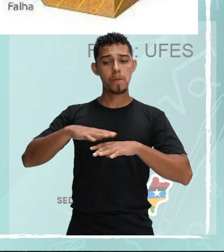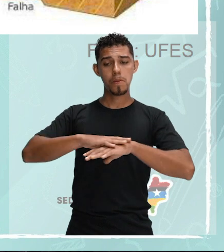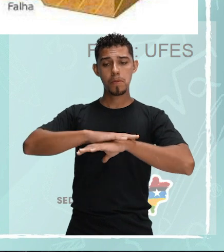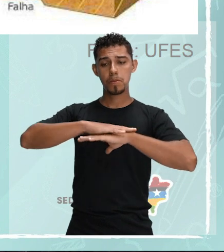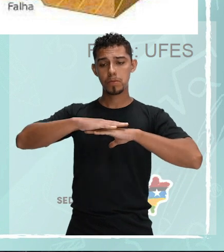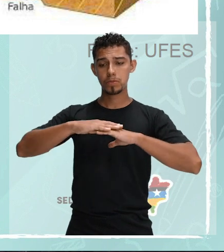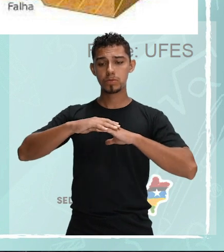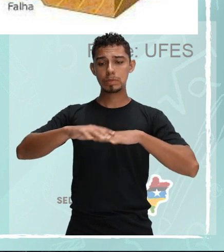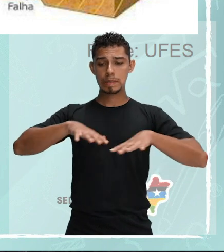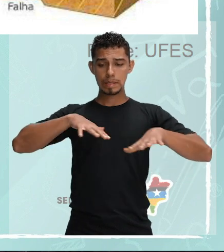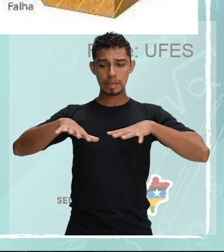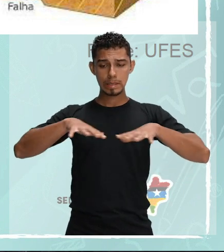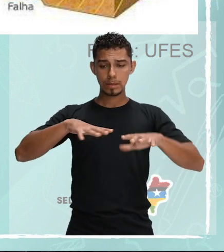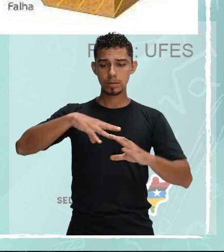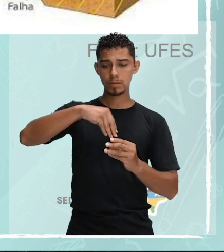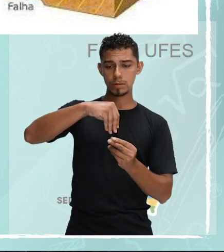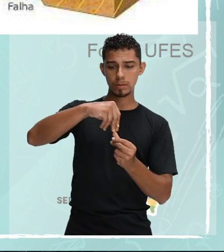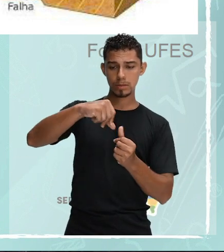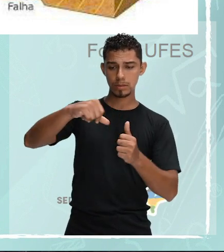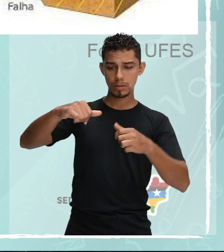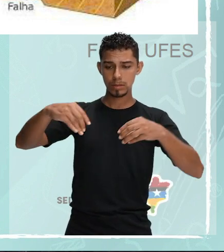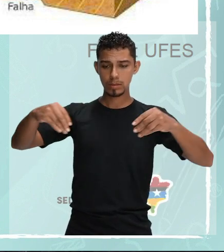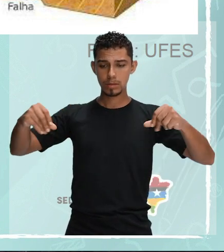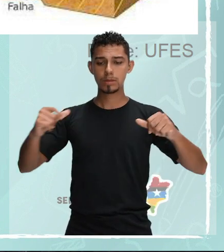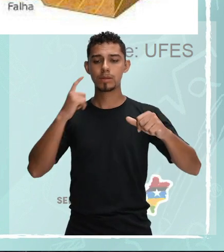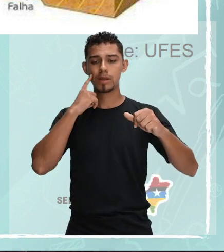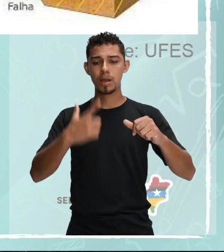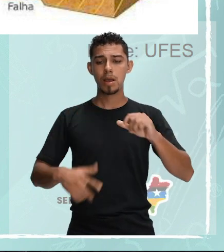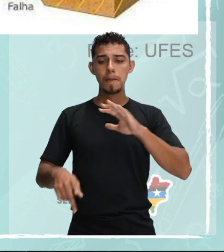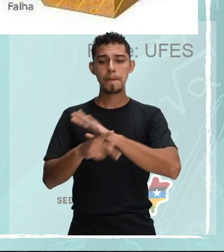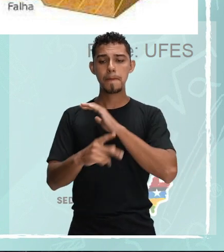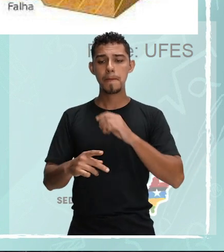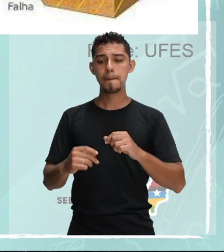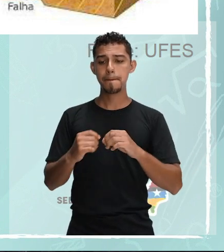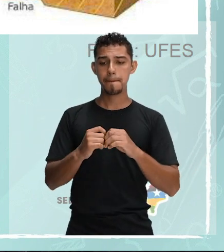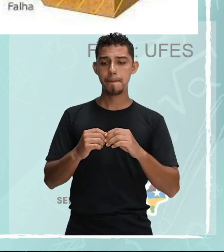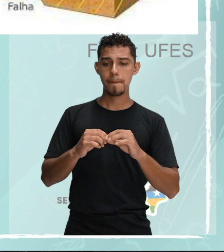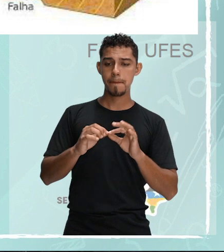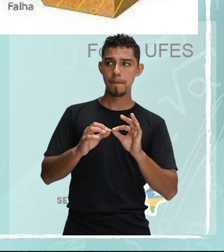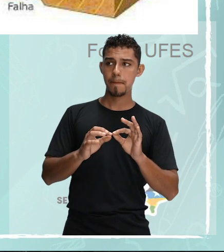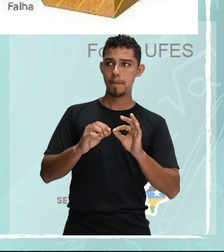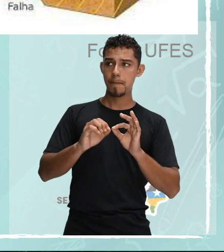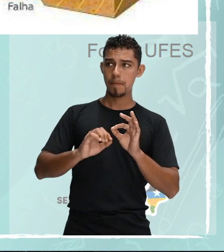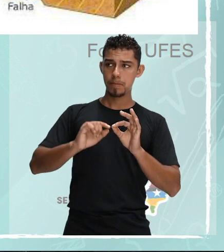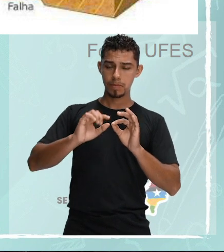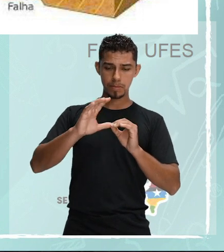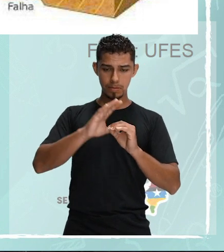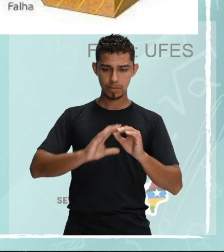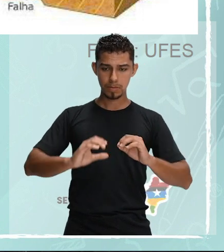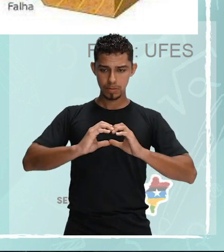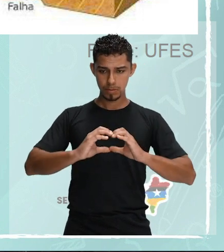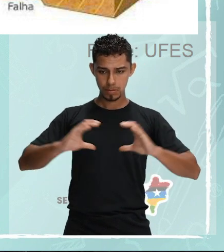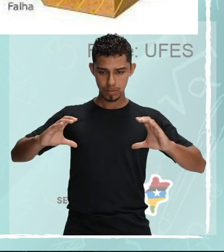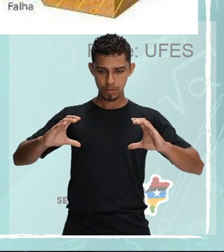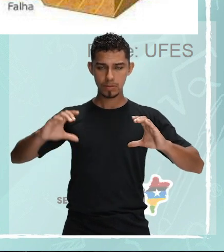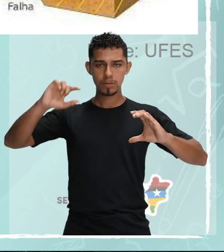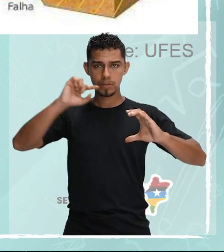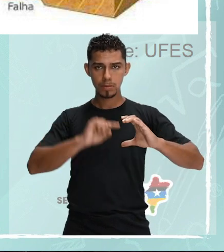de tremores de terra. São causados pelo movimento das placas tectônicas, que são esses grandes blocos de